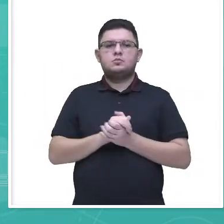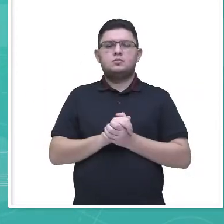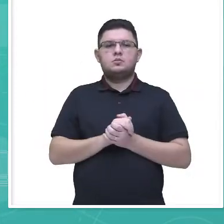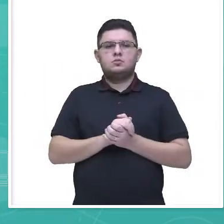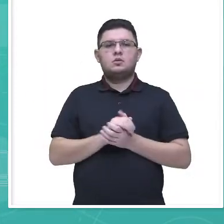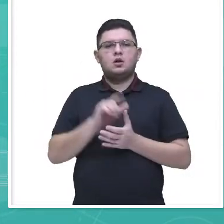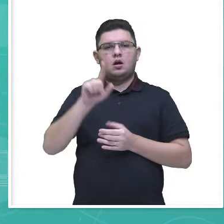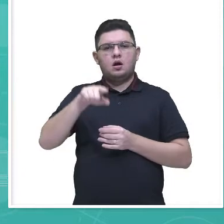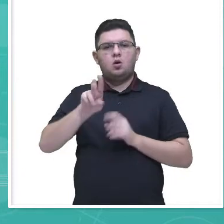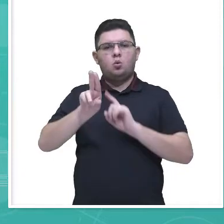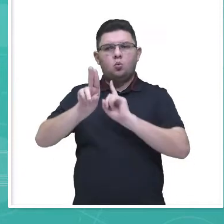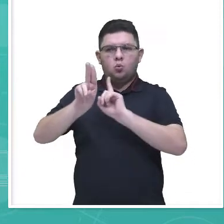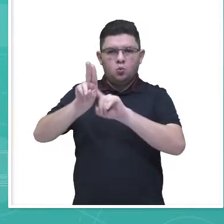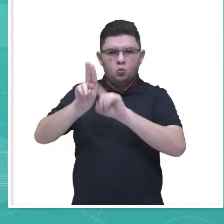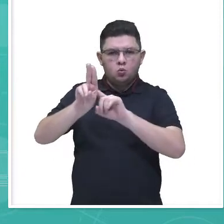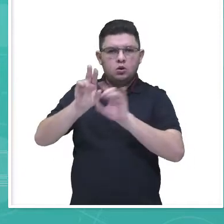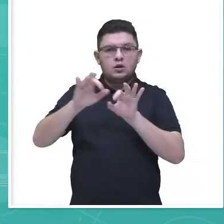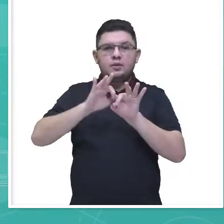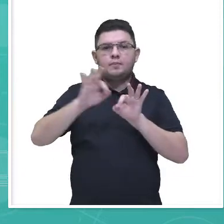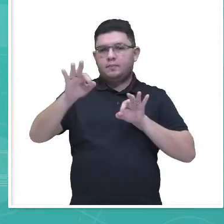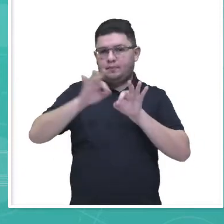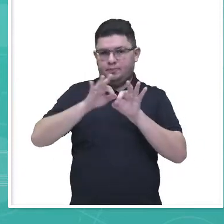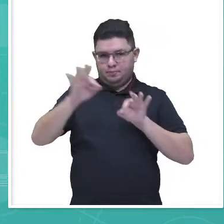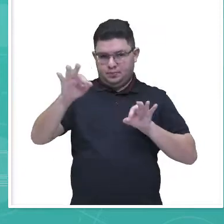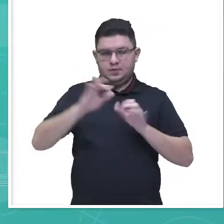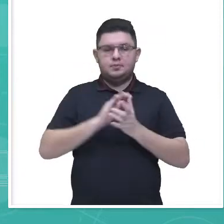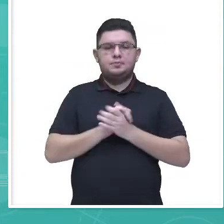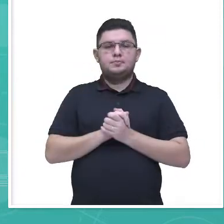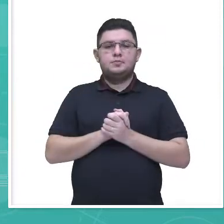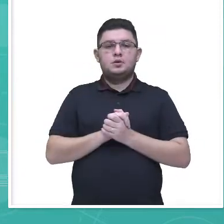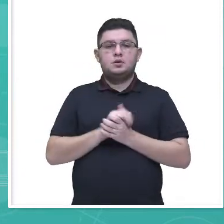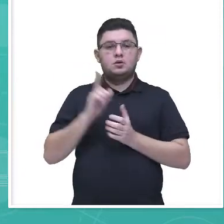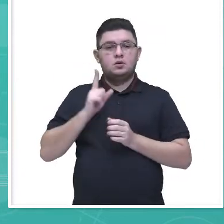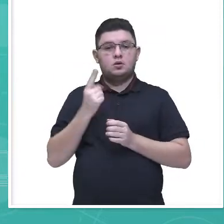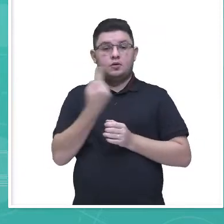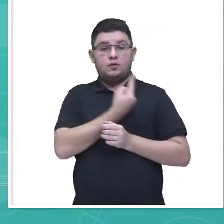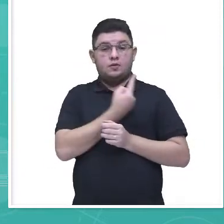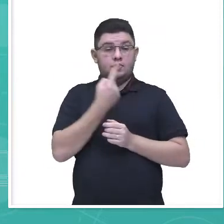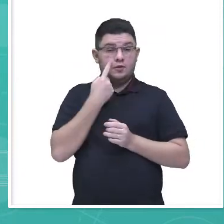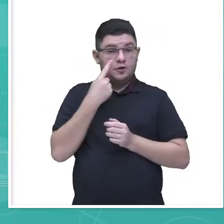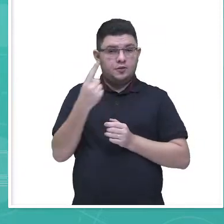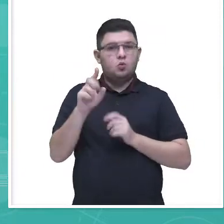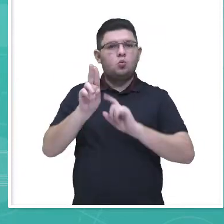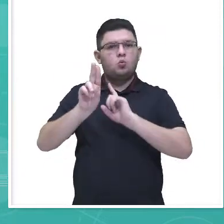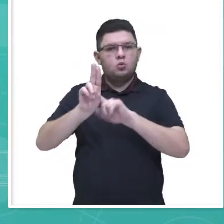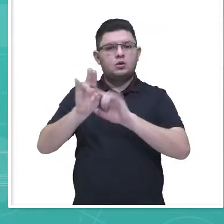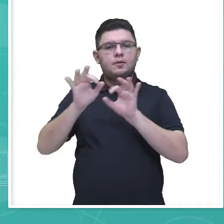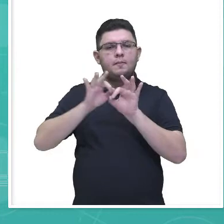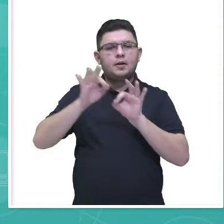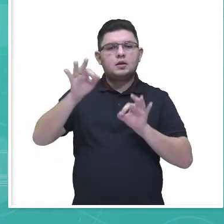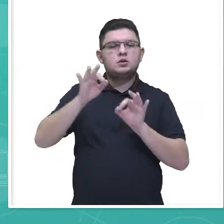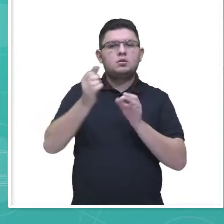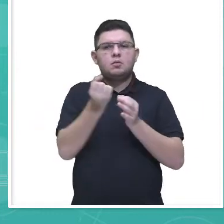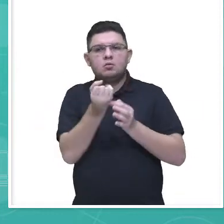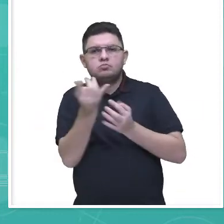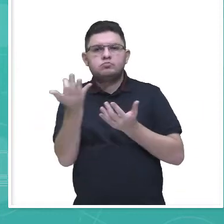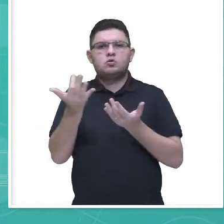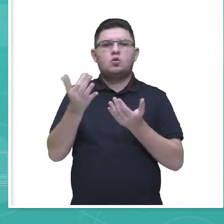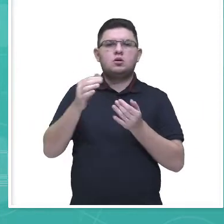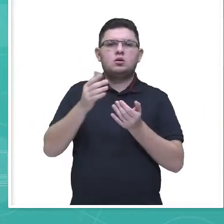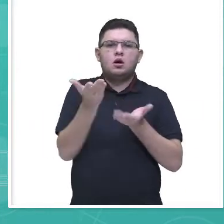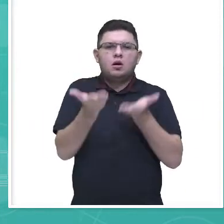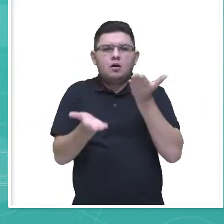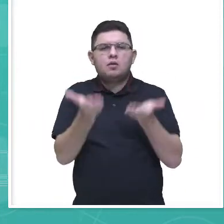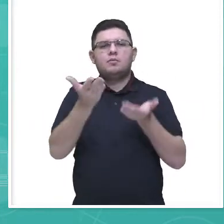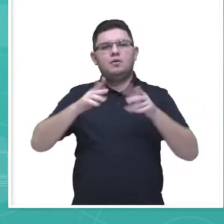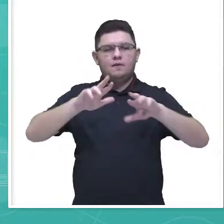de medida. A gente vai ver ali algumas das formas que a gente utiliza para medir, mensurar